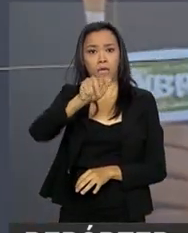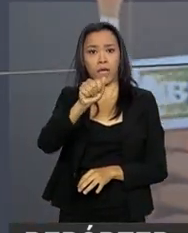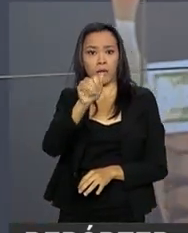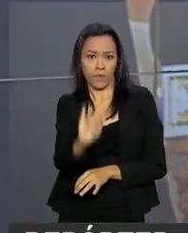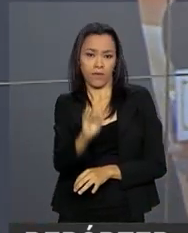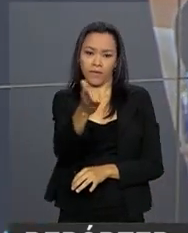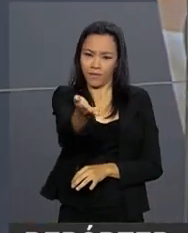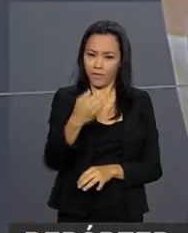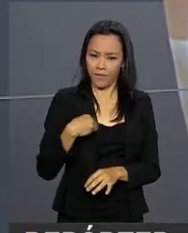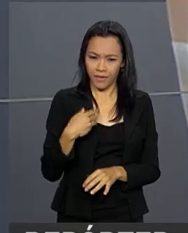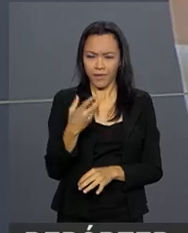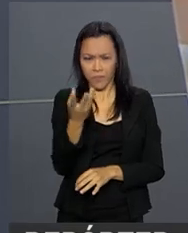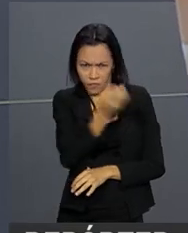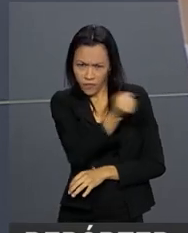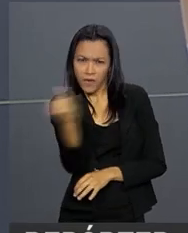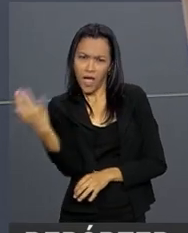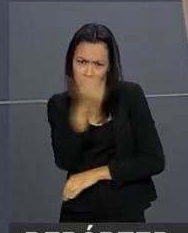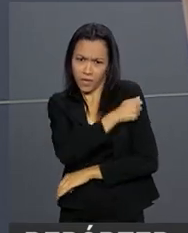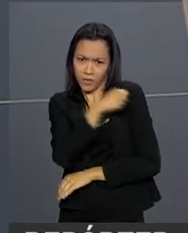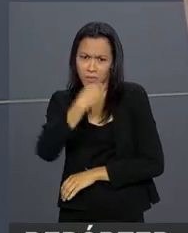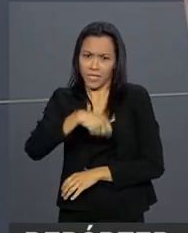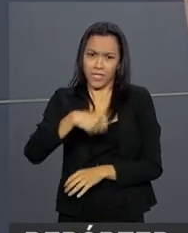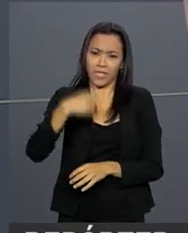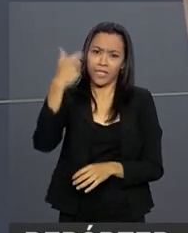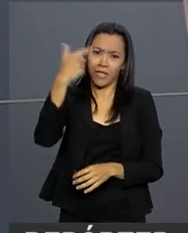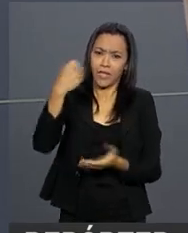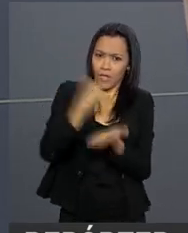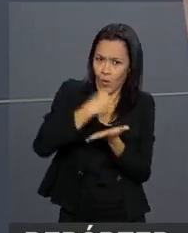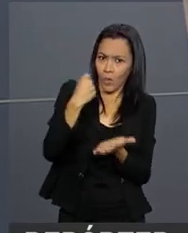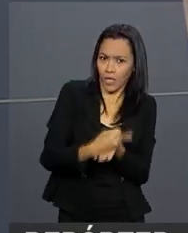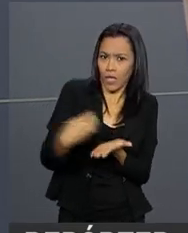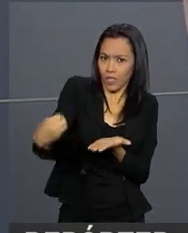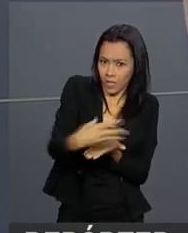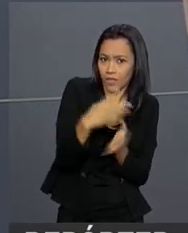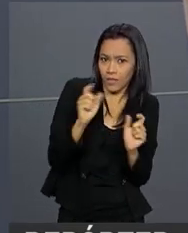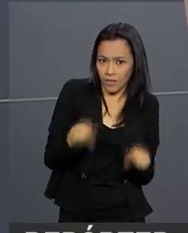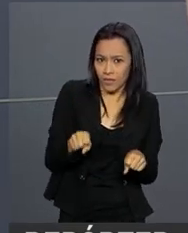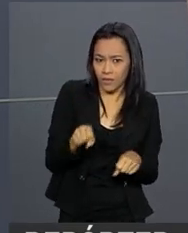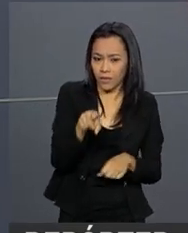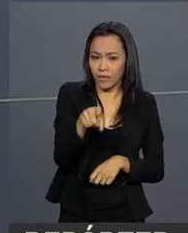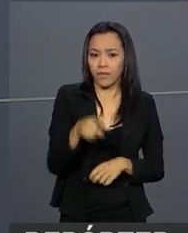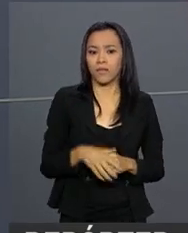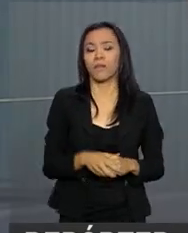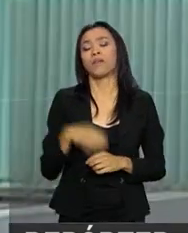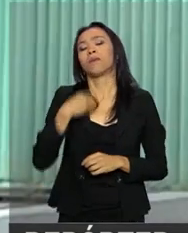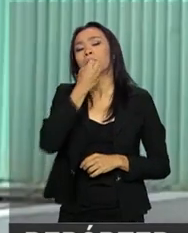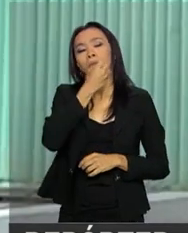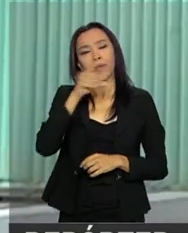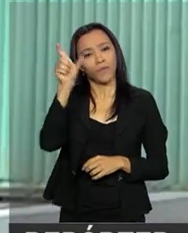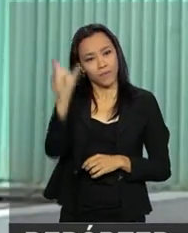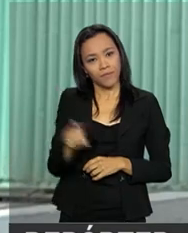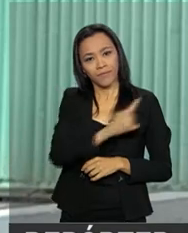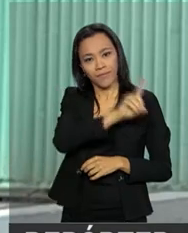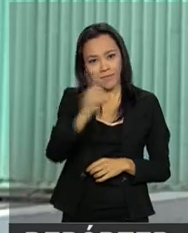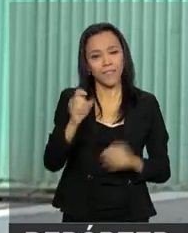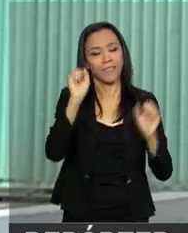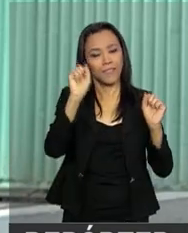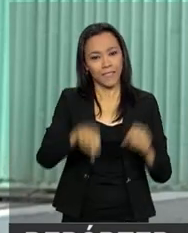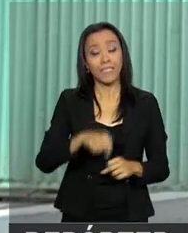Gabriela, muito aluno ainda precisa renovar esse contrato, não é isso? Bom dia para você. Bom dia, Renata. É isso mesmo.